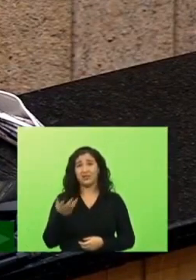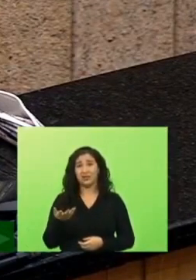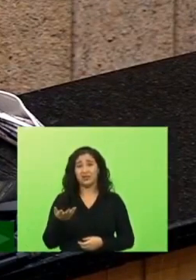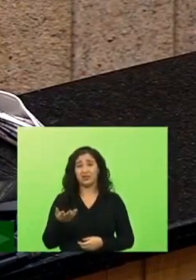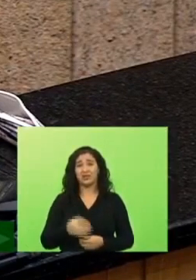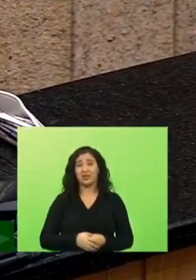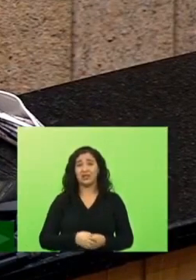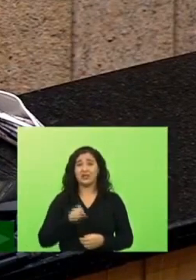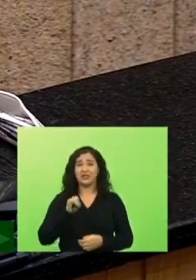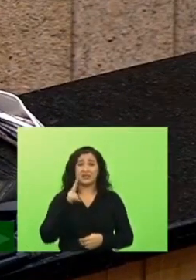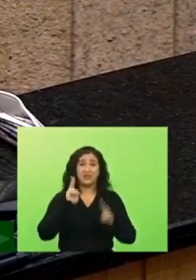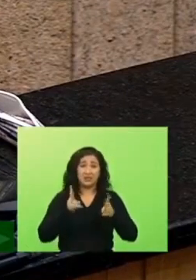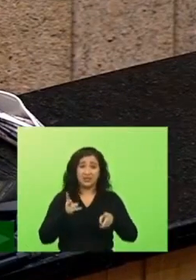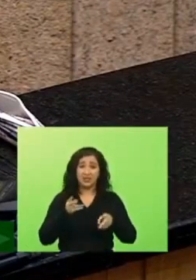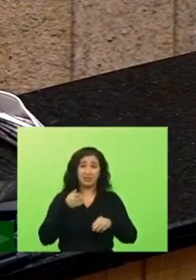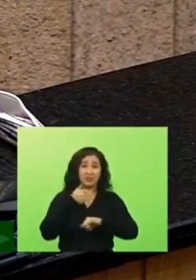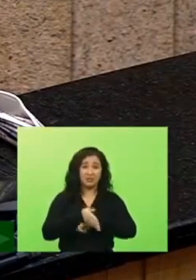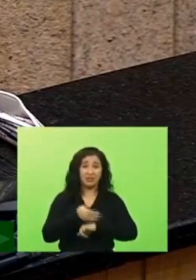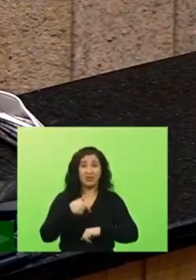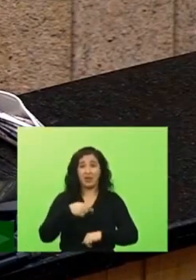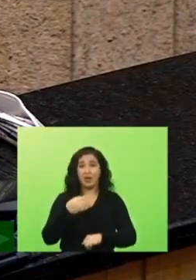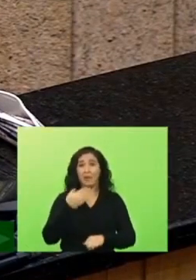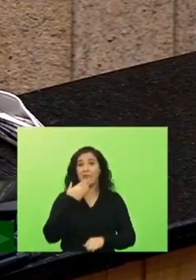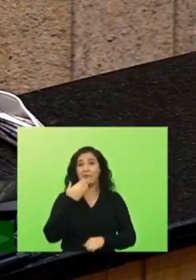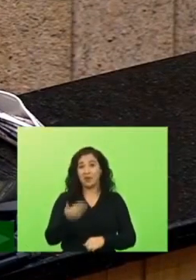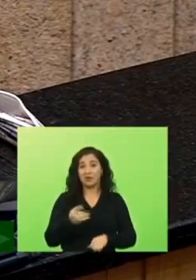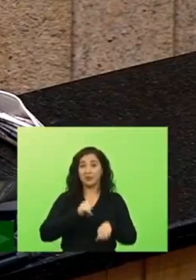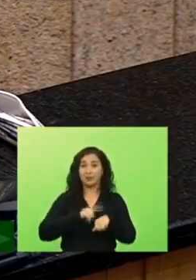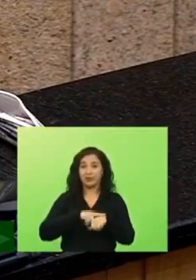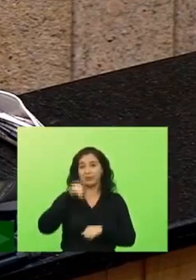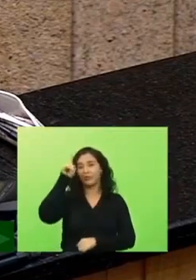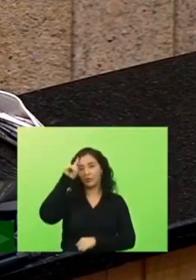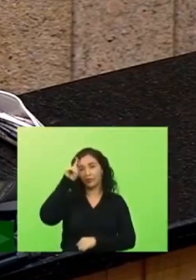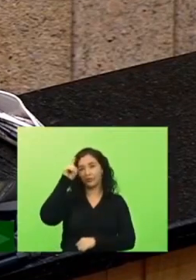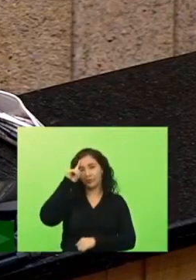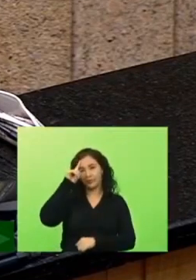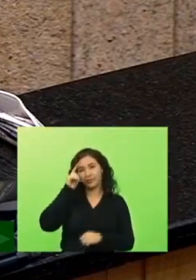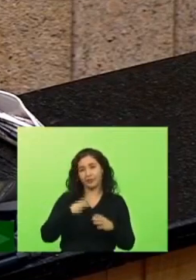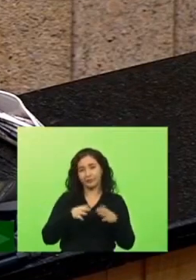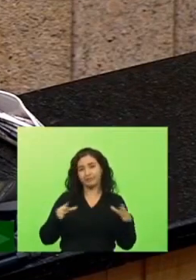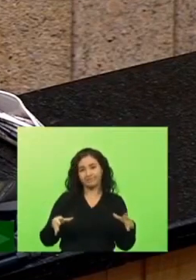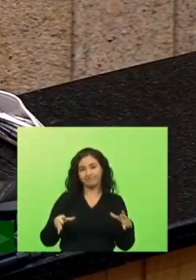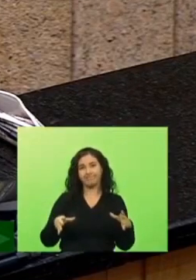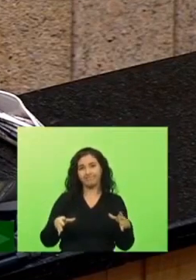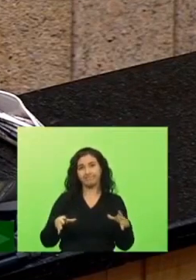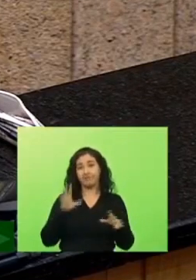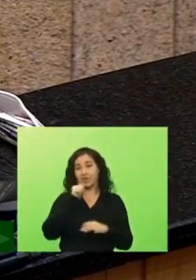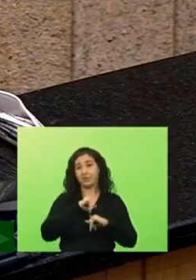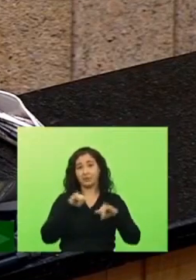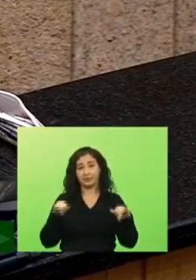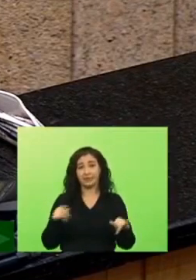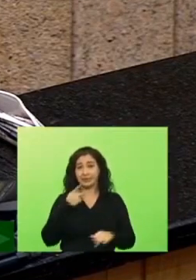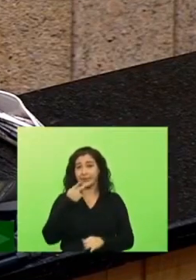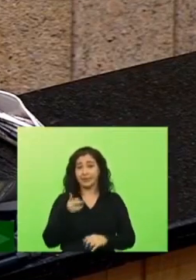desmentir acusações feitas contra o presidente, eu vou acabar pedindo o tempo do partido todos os dias de sessão, falar em todas as breves comunicações